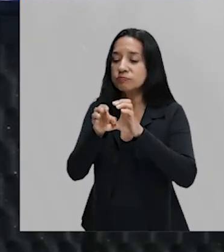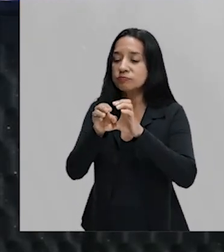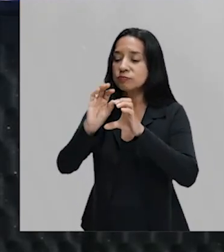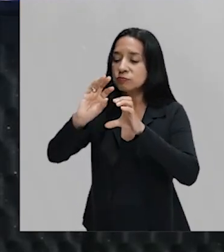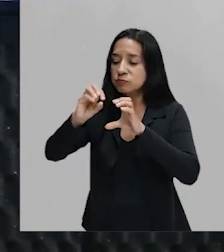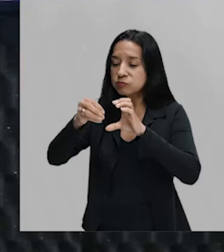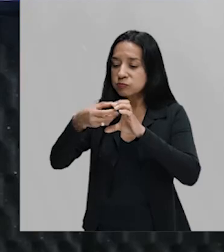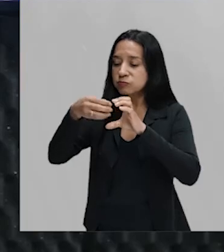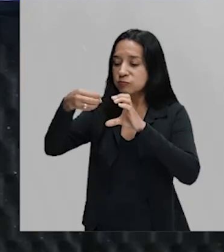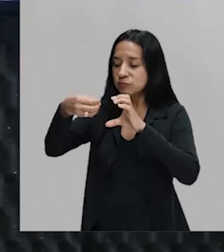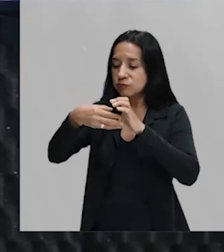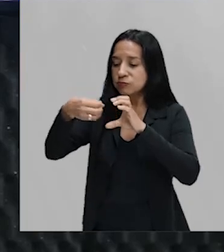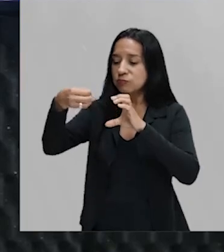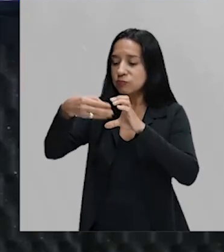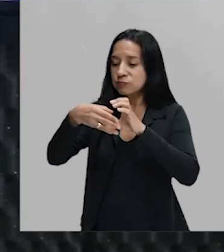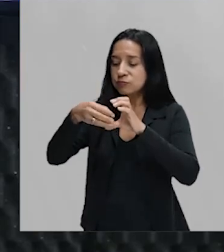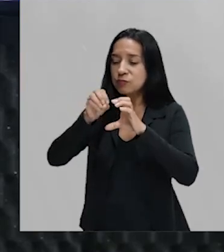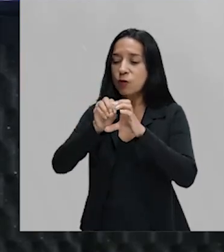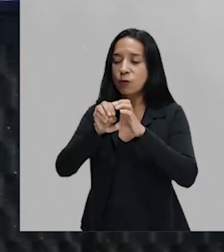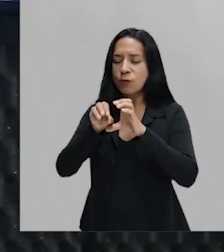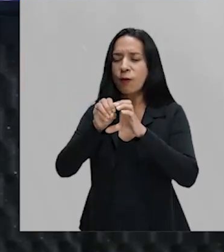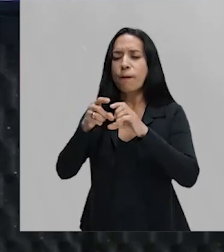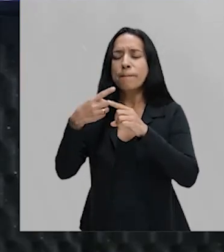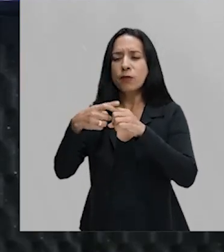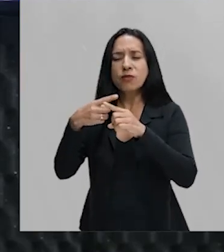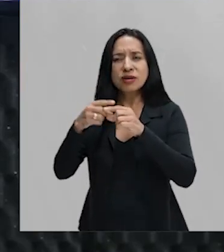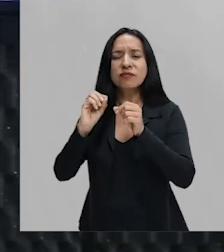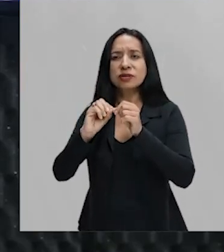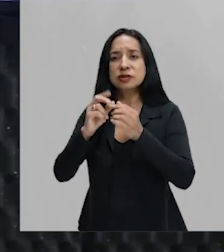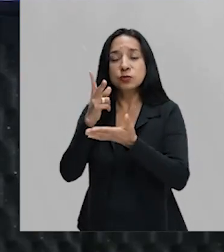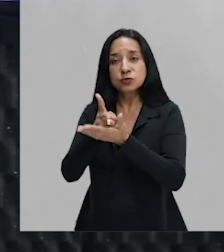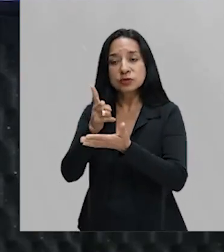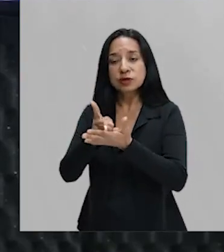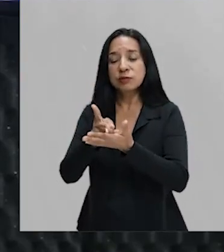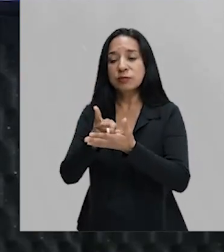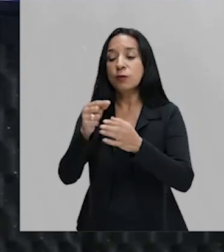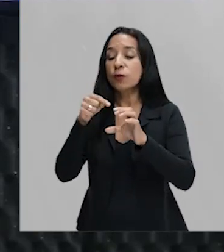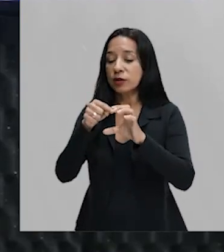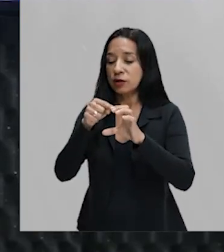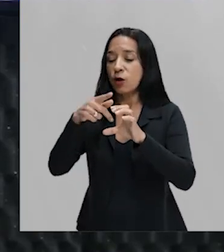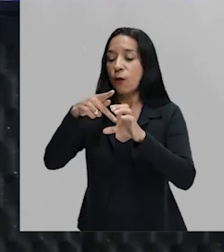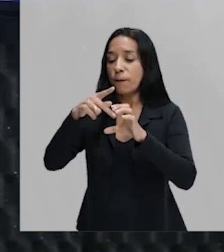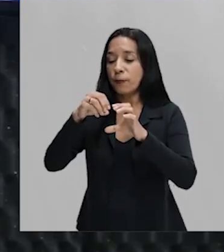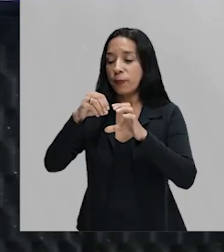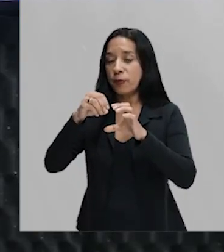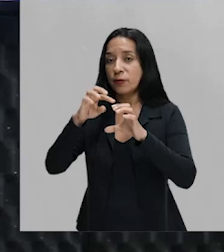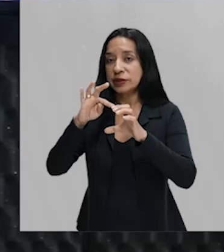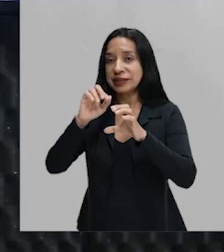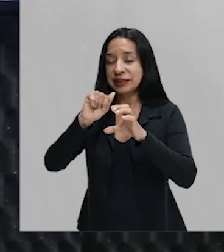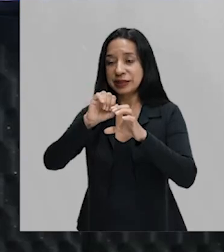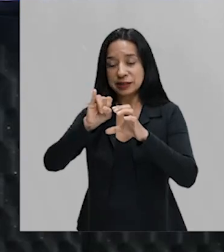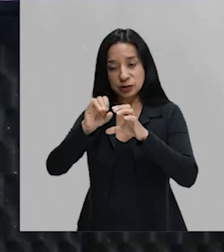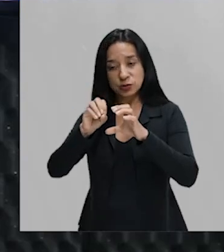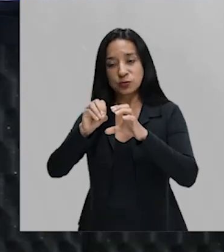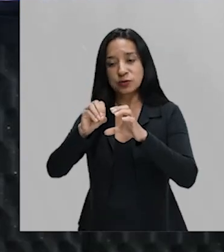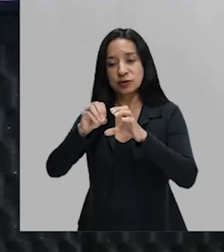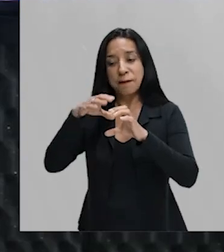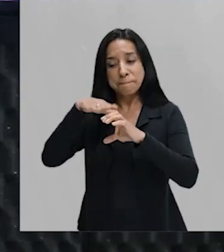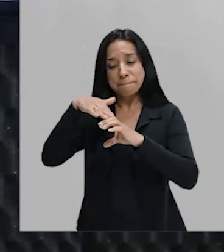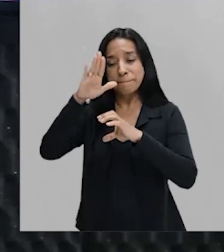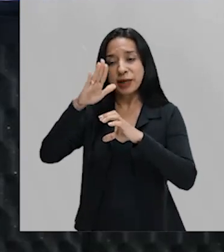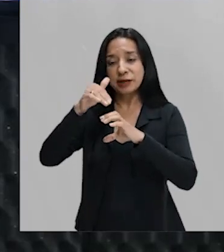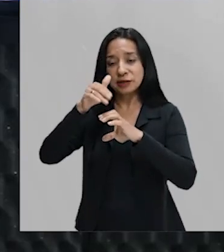isso? Porque, veja bem, os potássios que tem dentro da célula tem demais, né, pessoal? Naturalmente,